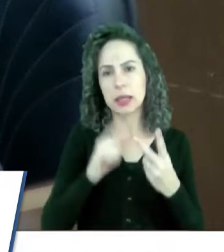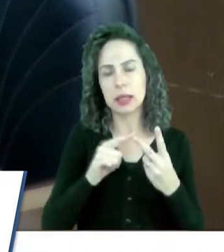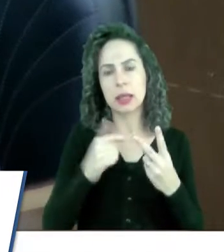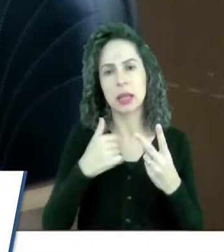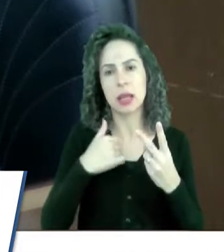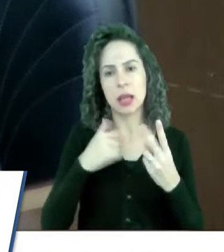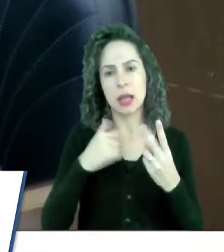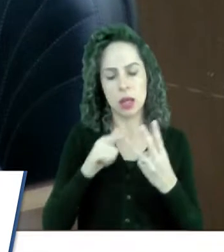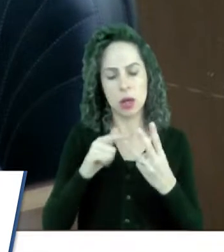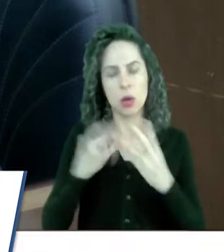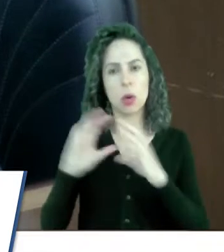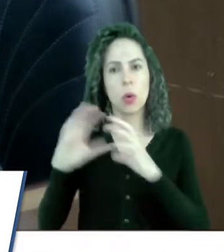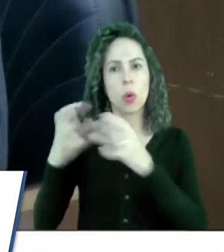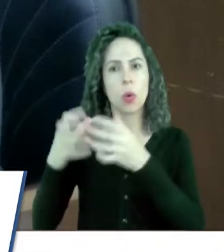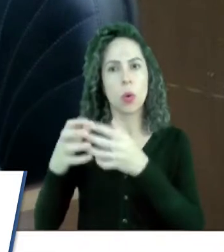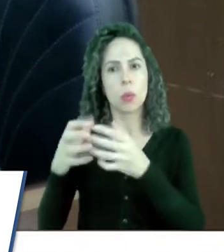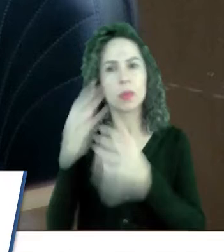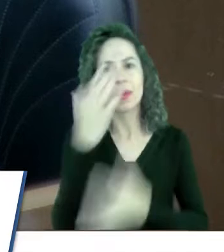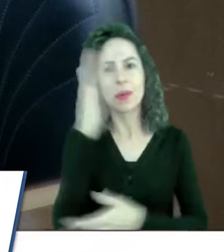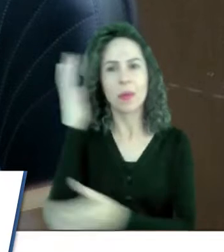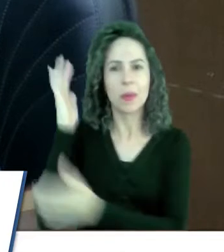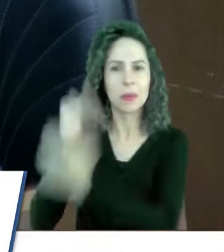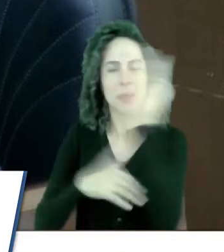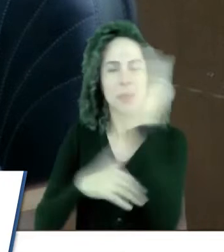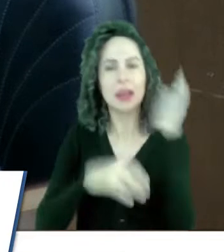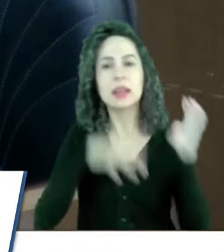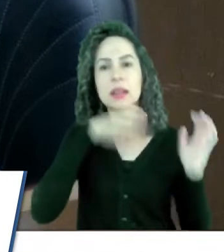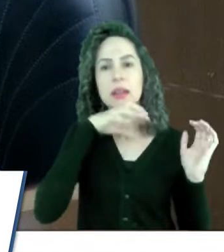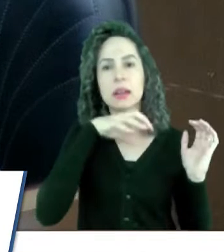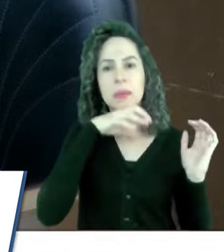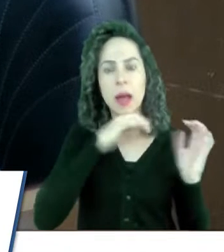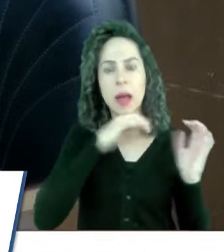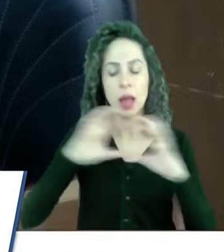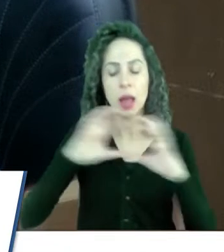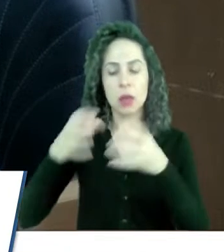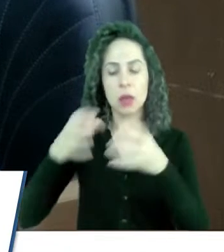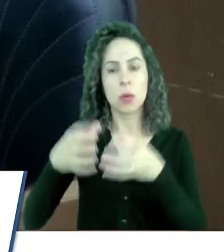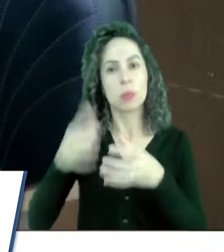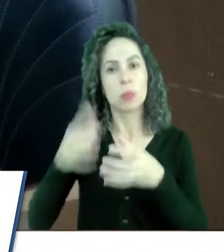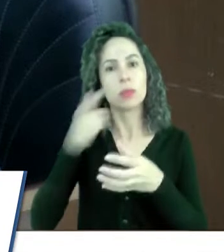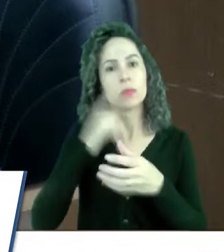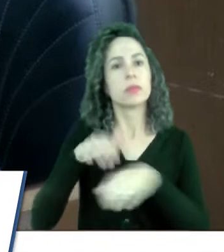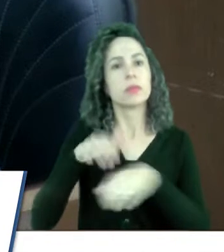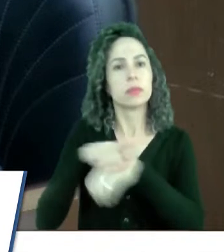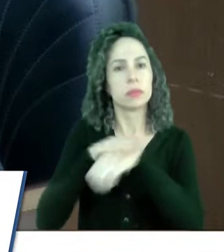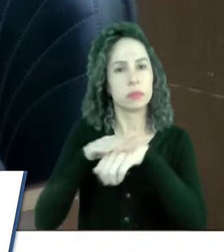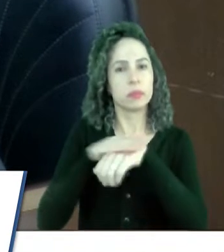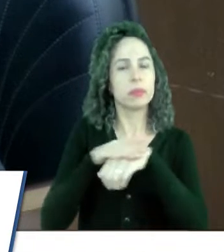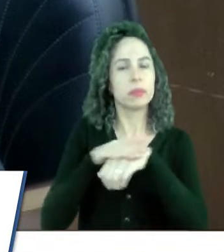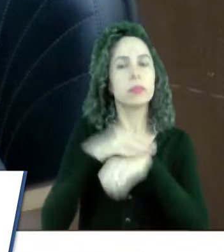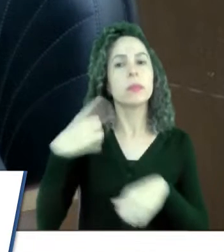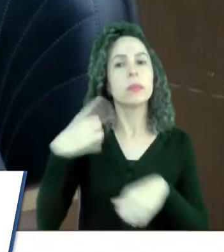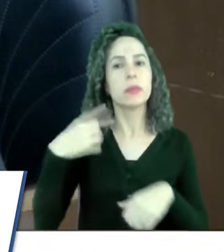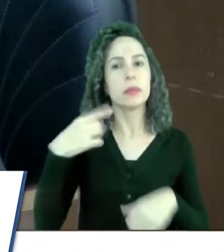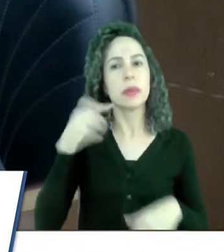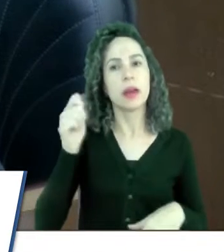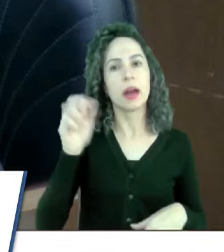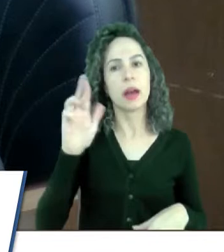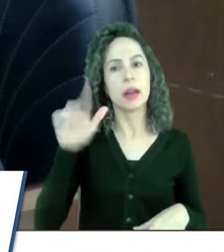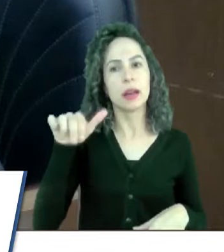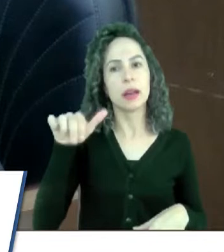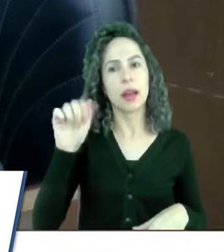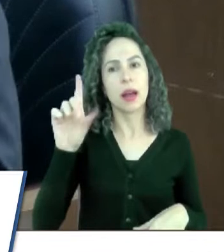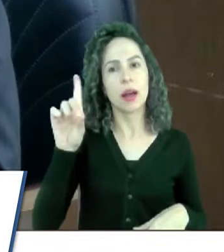do Meio Ambiente e Animais. E foi através dessa comissão que nós, conversando com o deputado Arnaldo Giardini, que a gente conseguiu essa